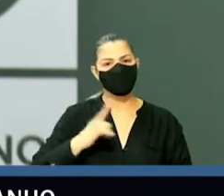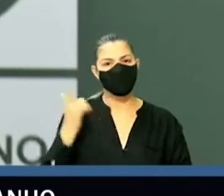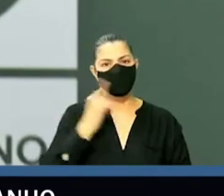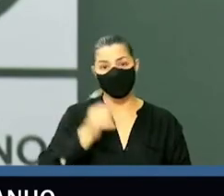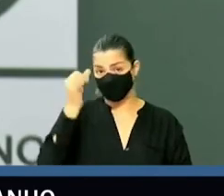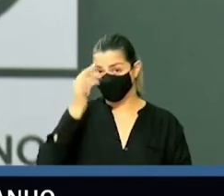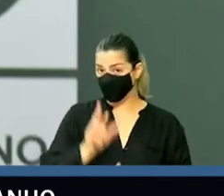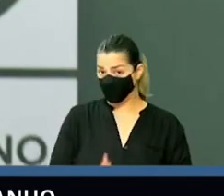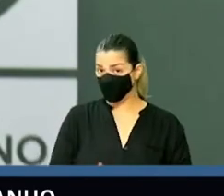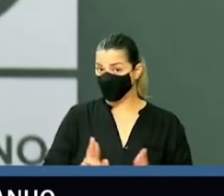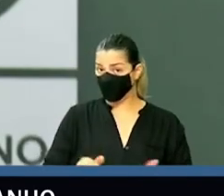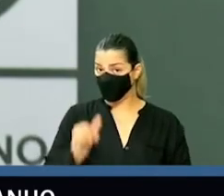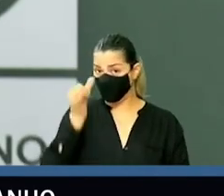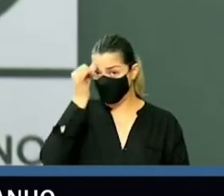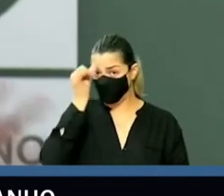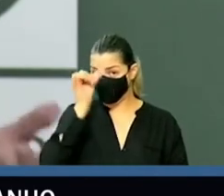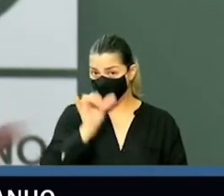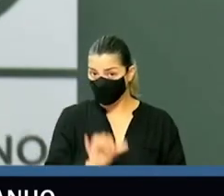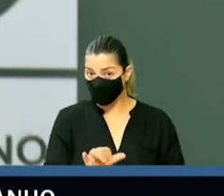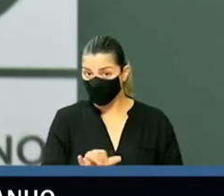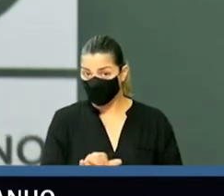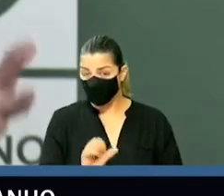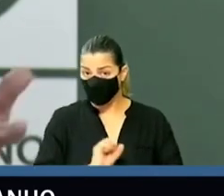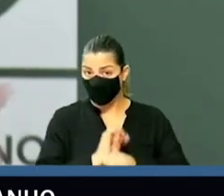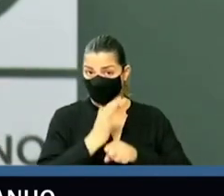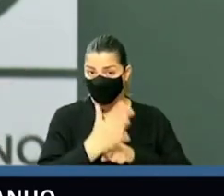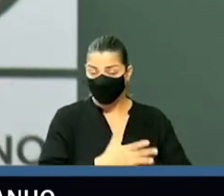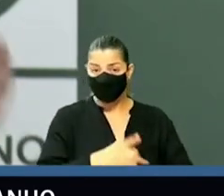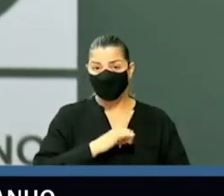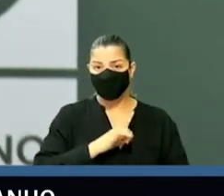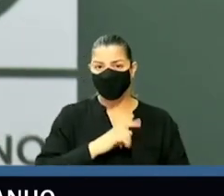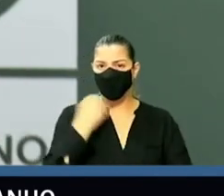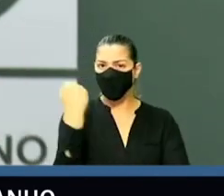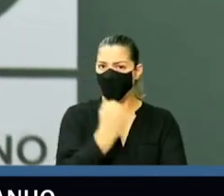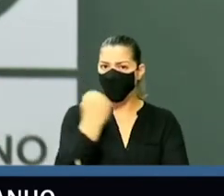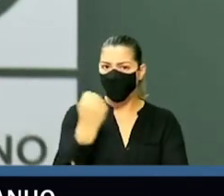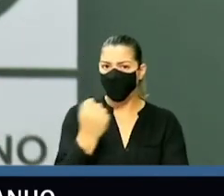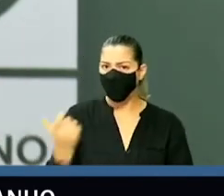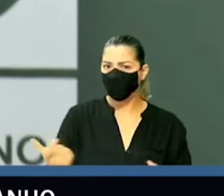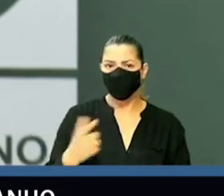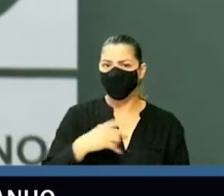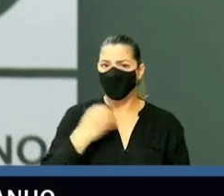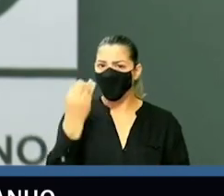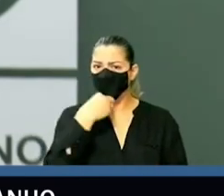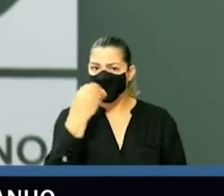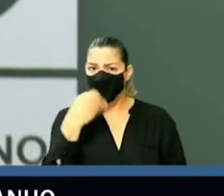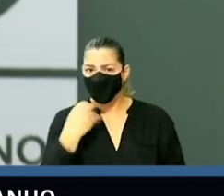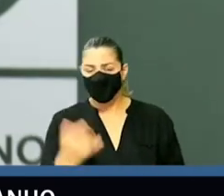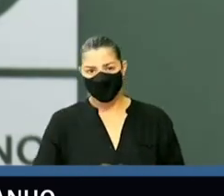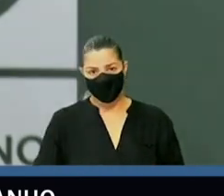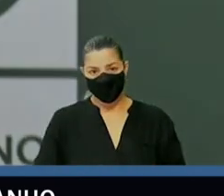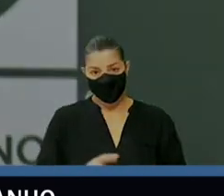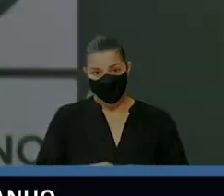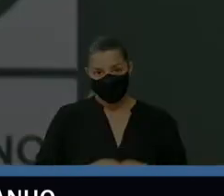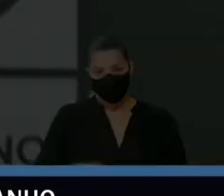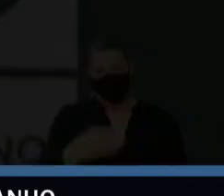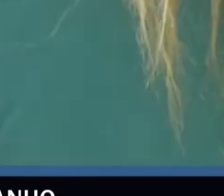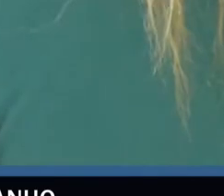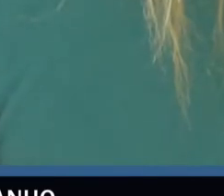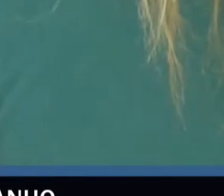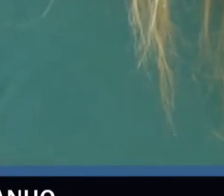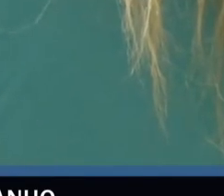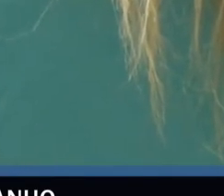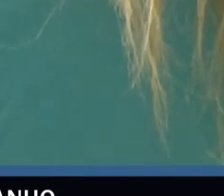Covid, ela tem um quadro menos agudo, menos grave. E é esse papel que eu venho pedir aqui a vocês